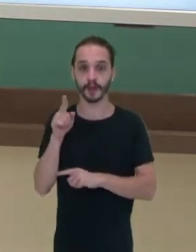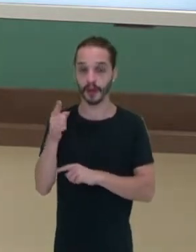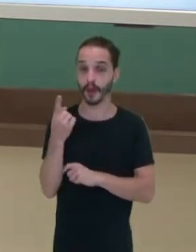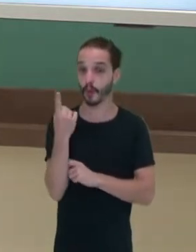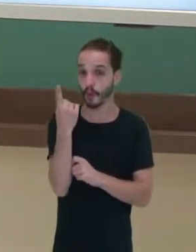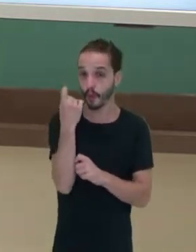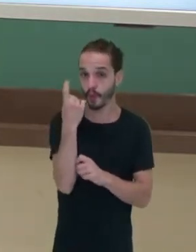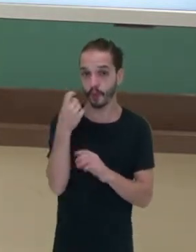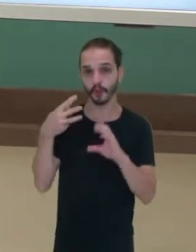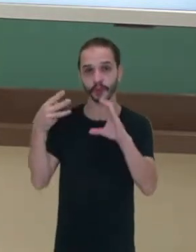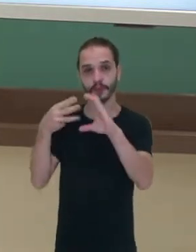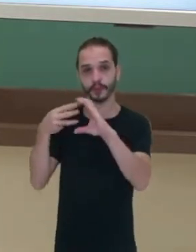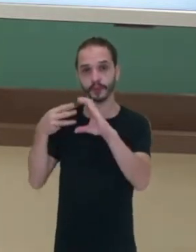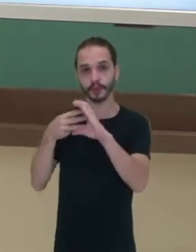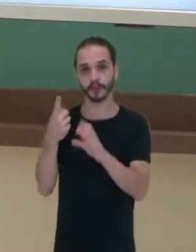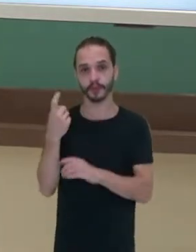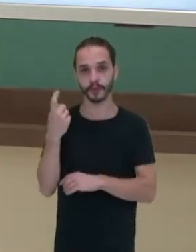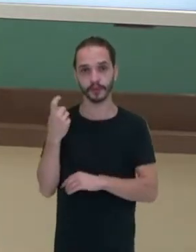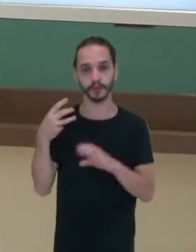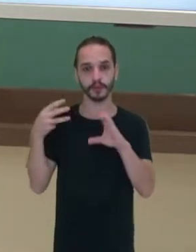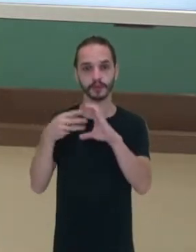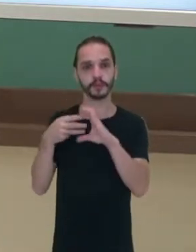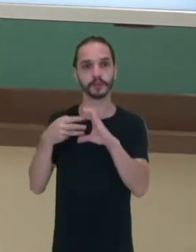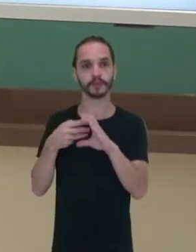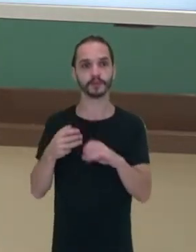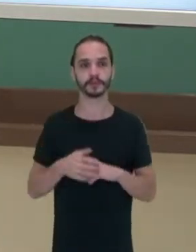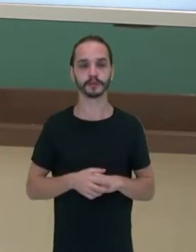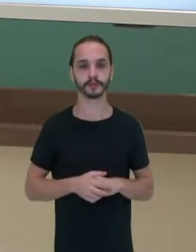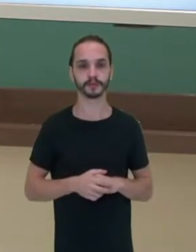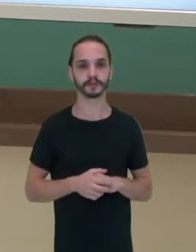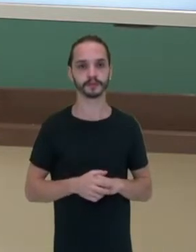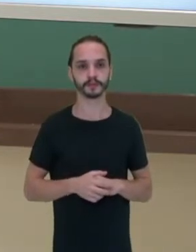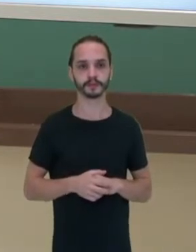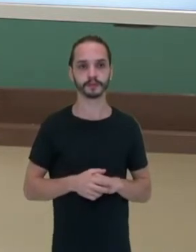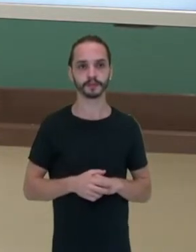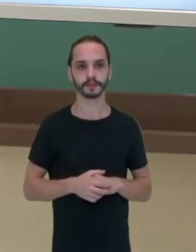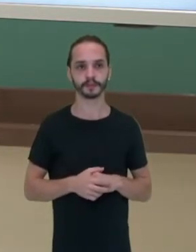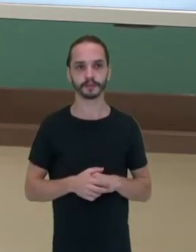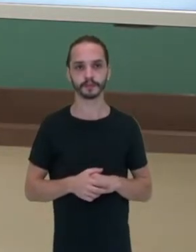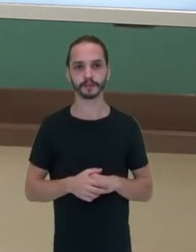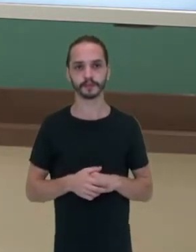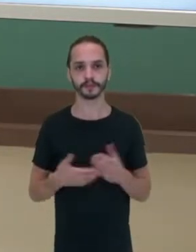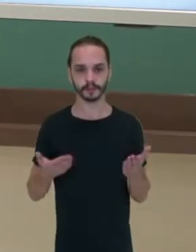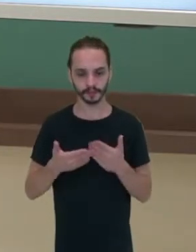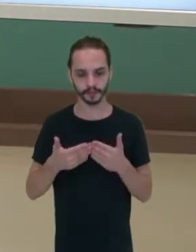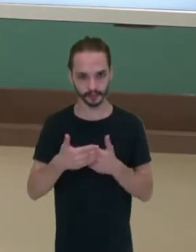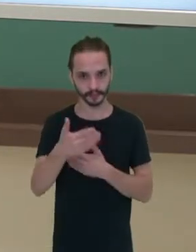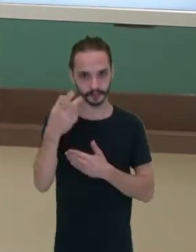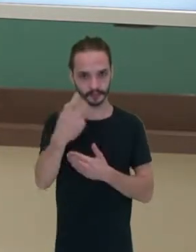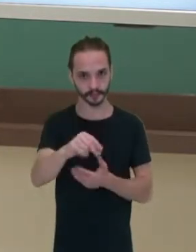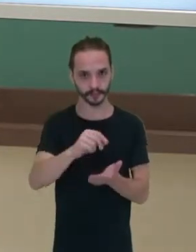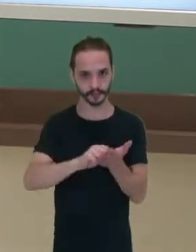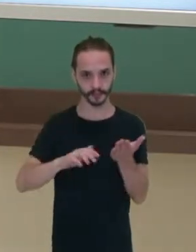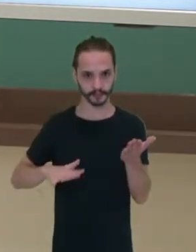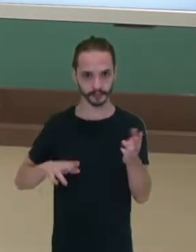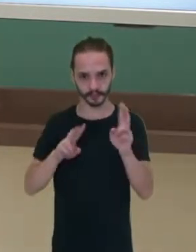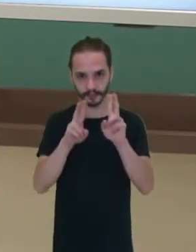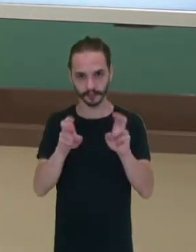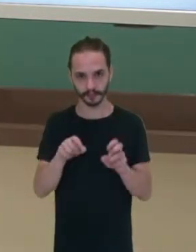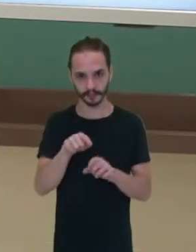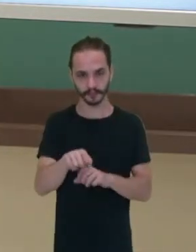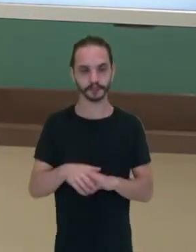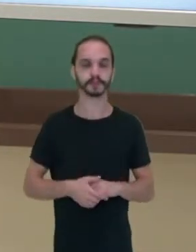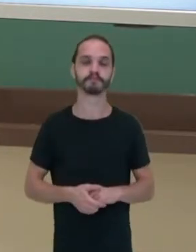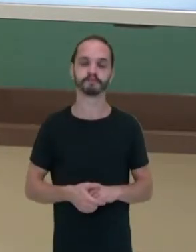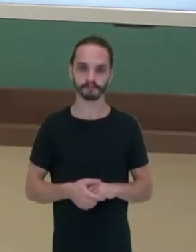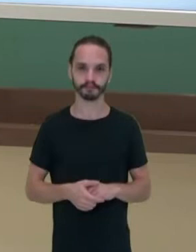essas são as unicelulares, formadas por uma única célula, ok? Vamos fazer uma atividade sobre elas,